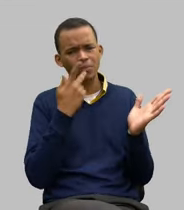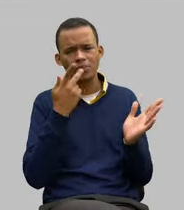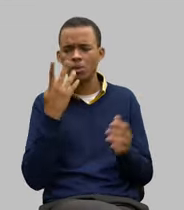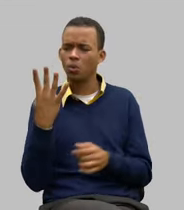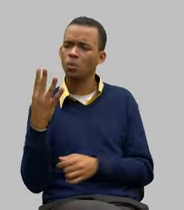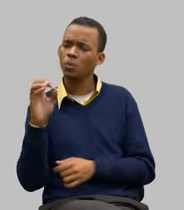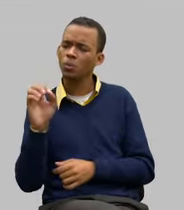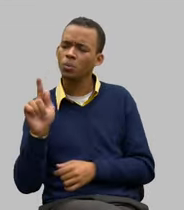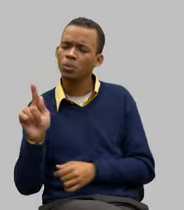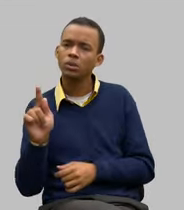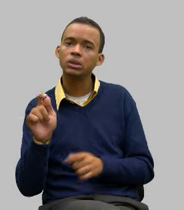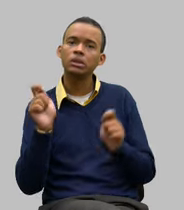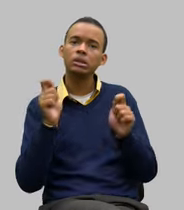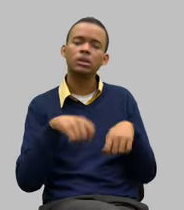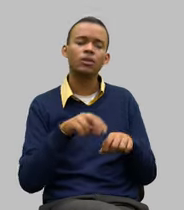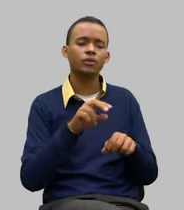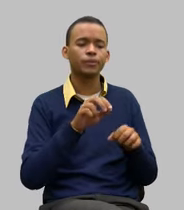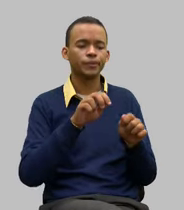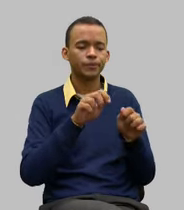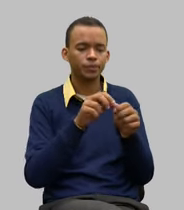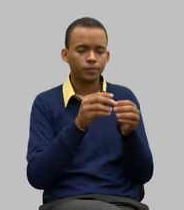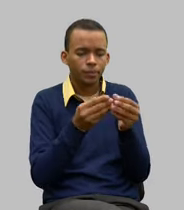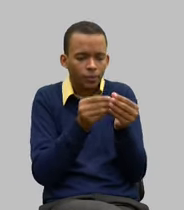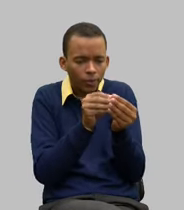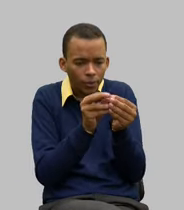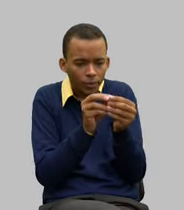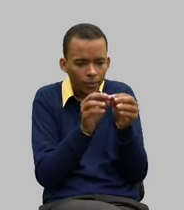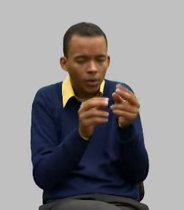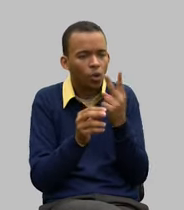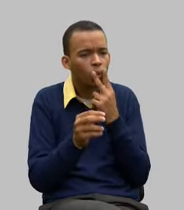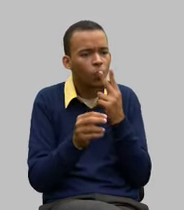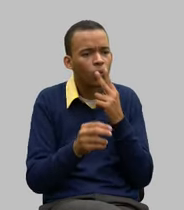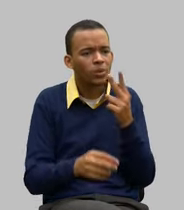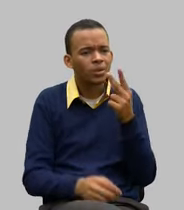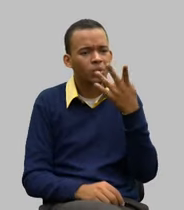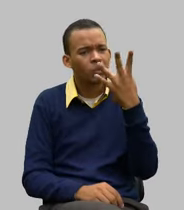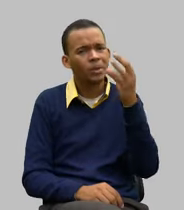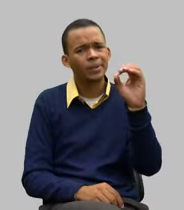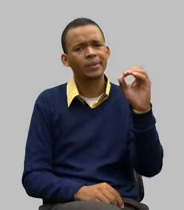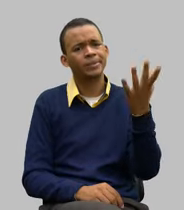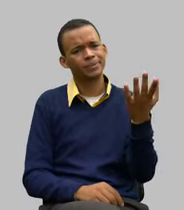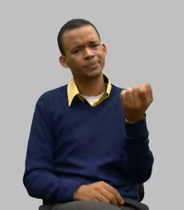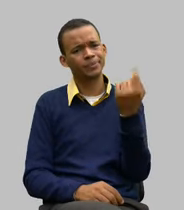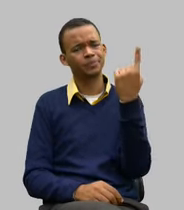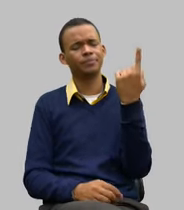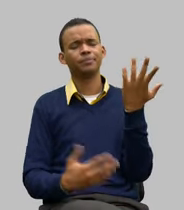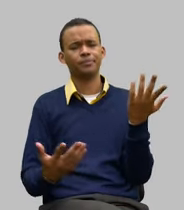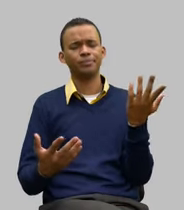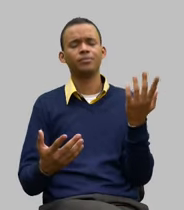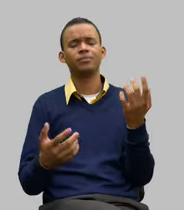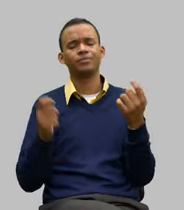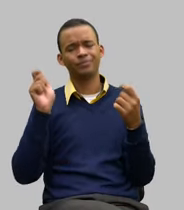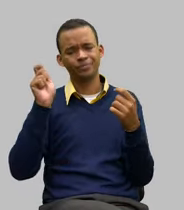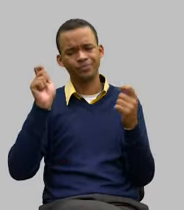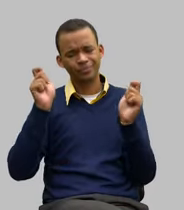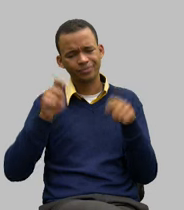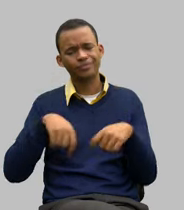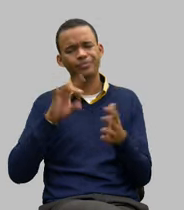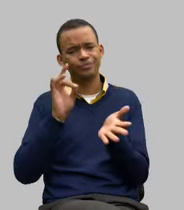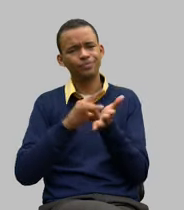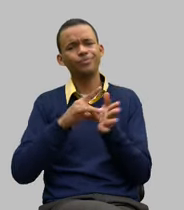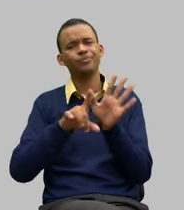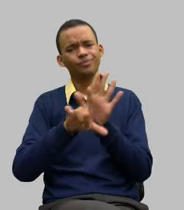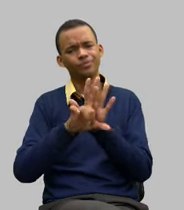40 dá para fazer 40 cigarros né dá para muita gente fumar Ou seja é a legalização do tráfego e do consumo das